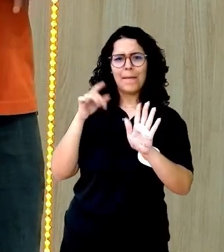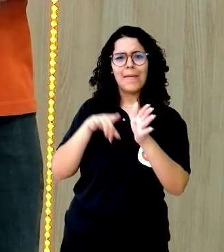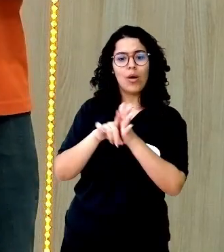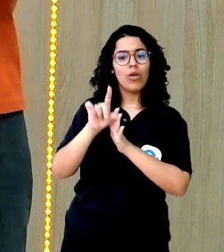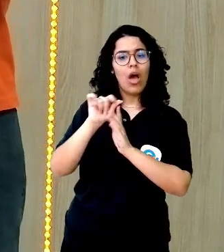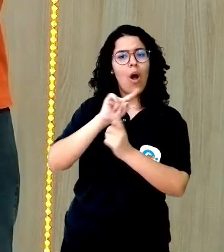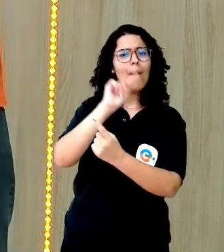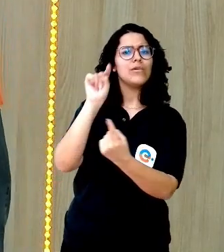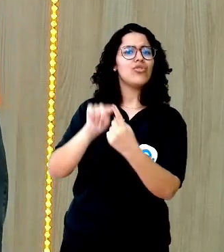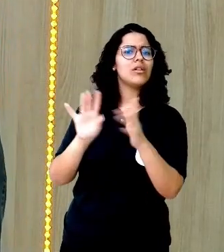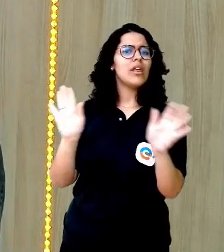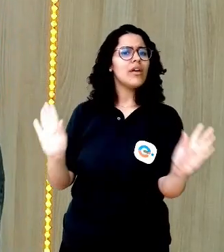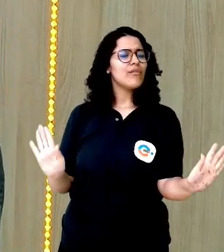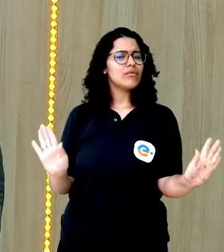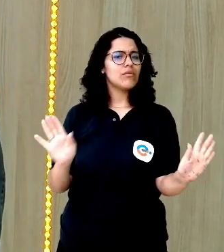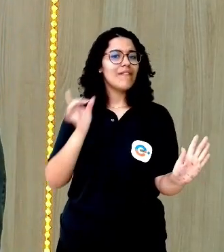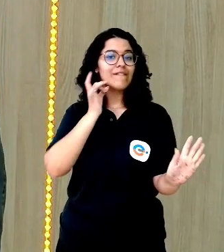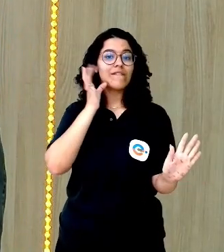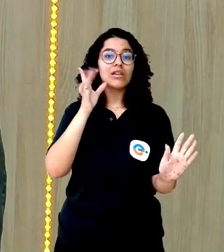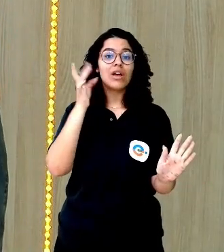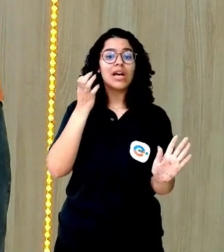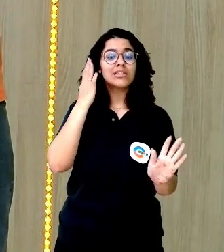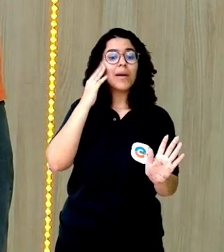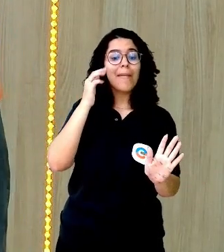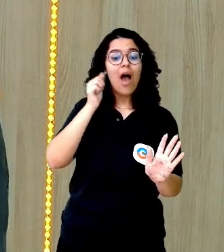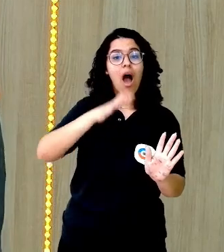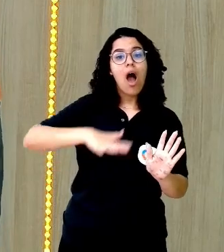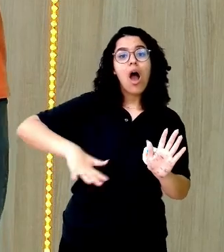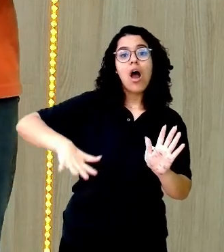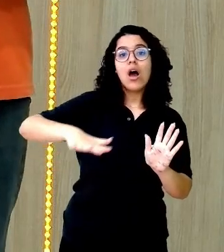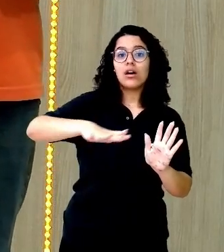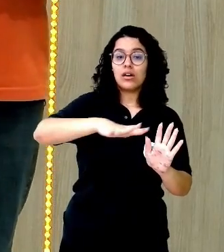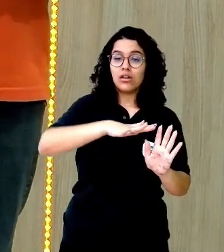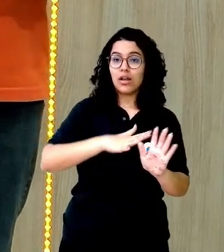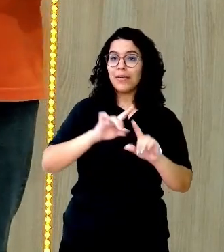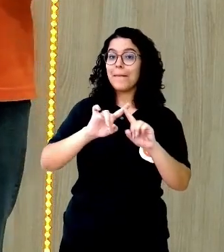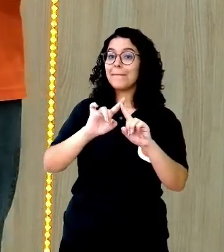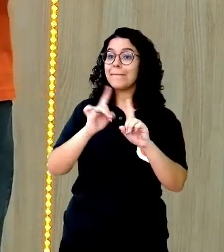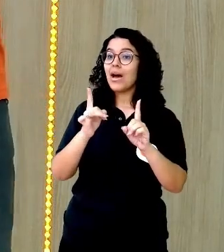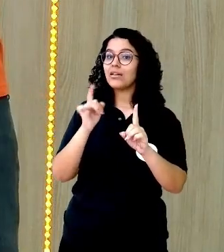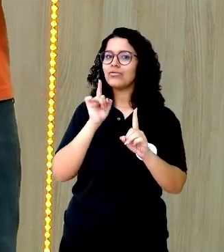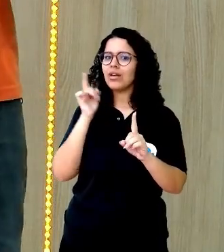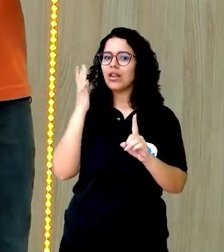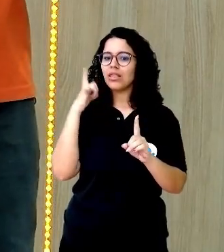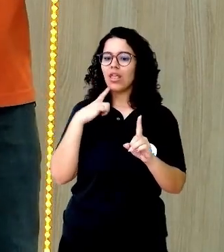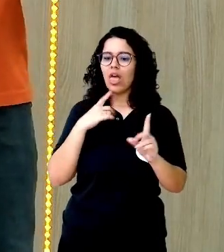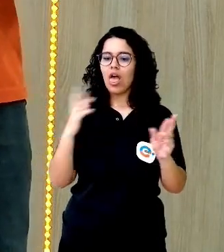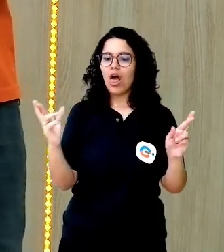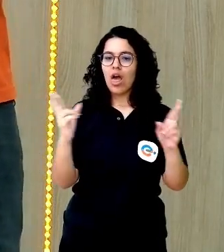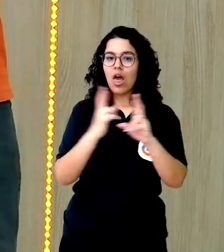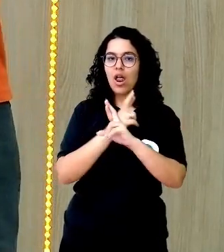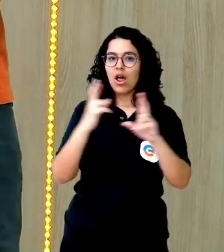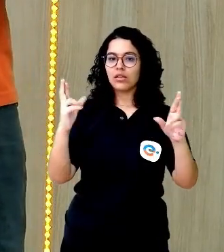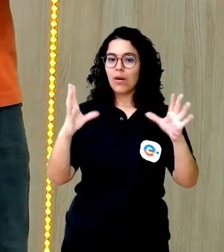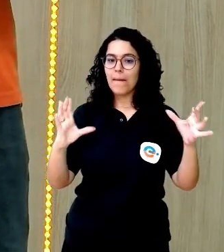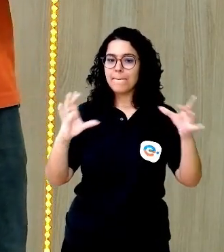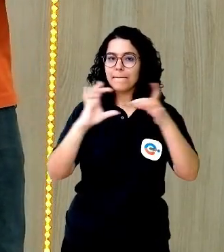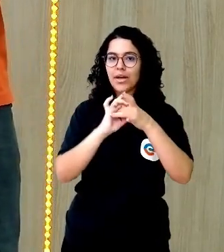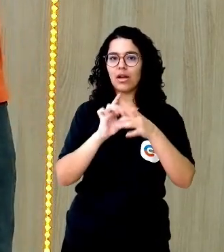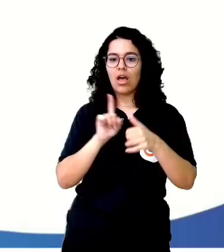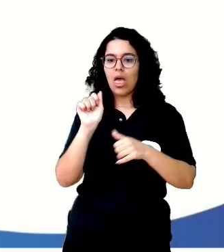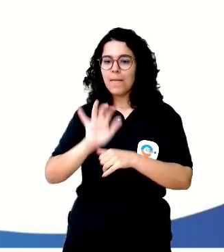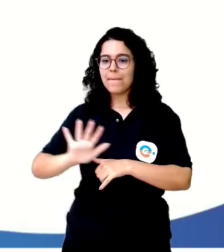área desse triângulo 2. Só que ele faz uma relação entre esses dois